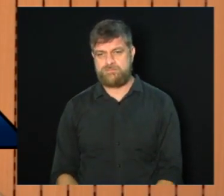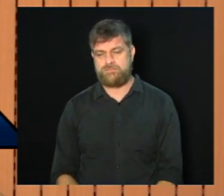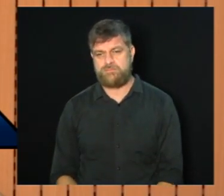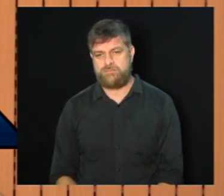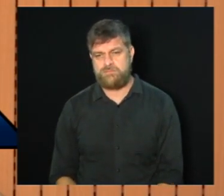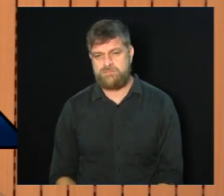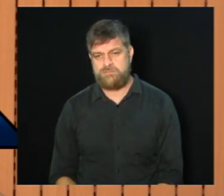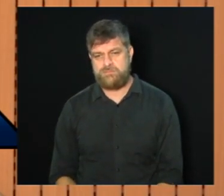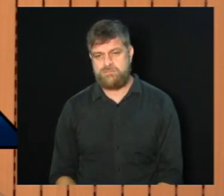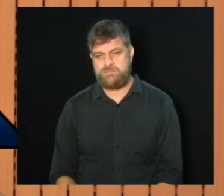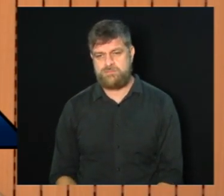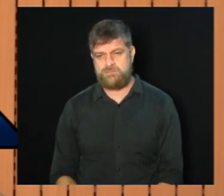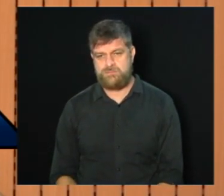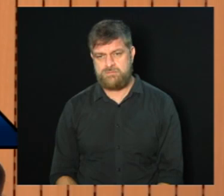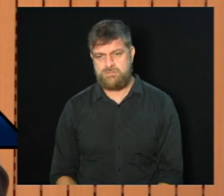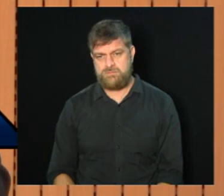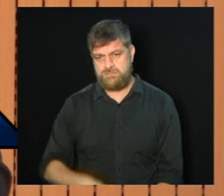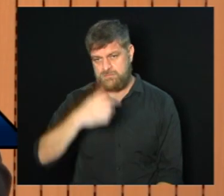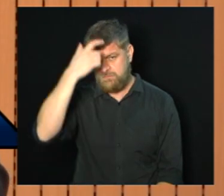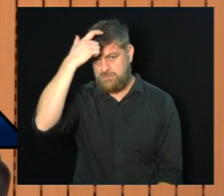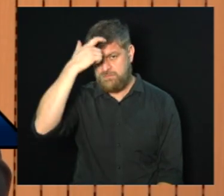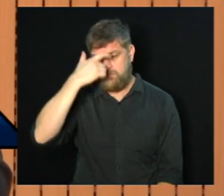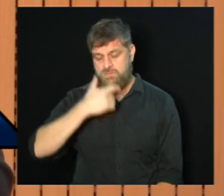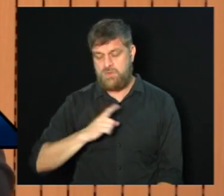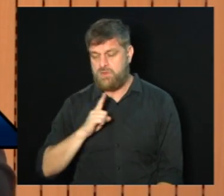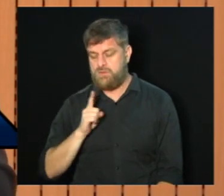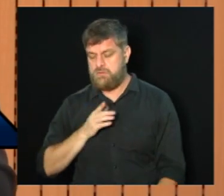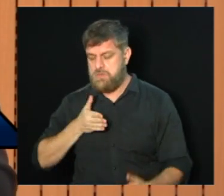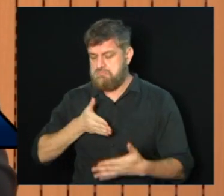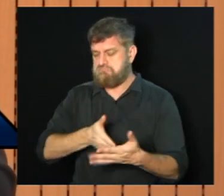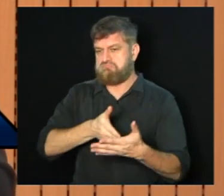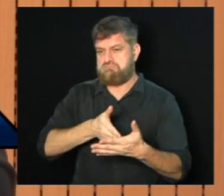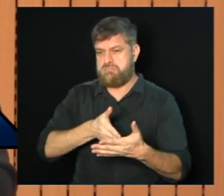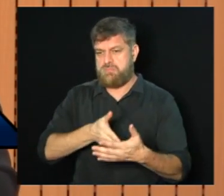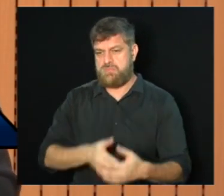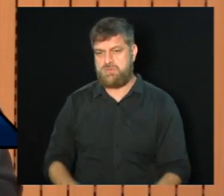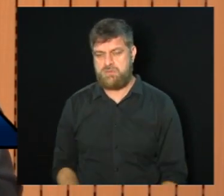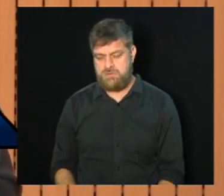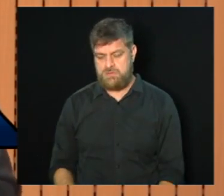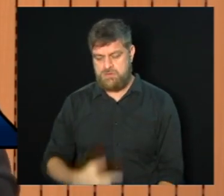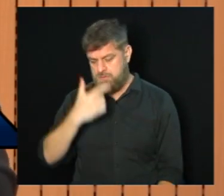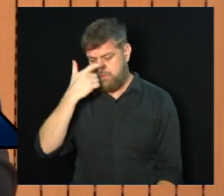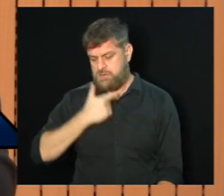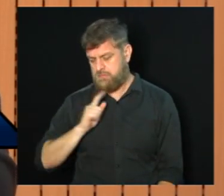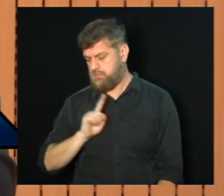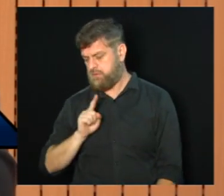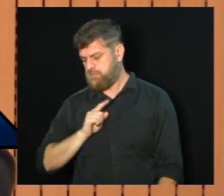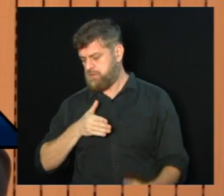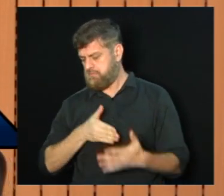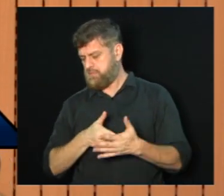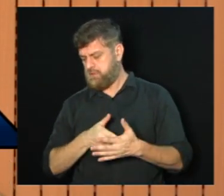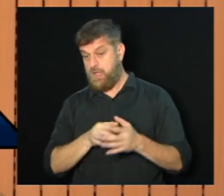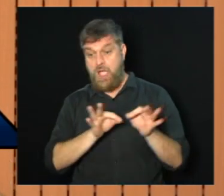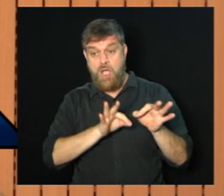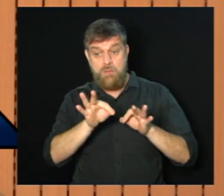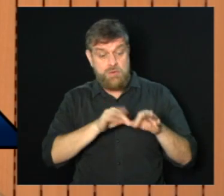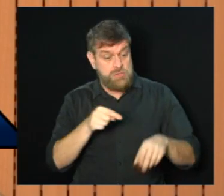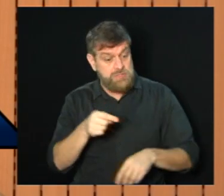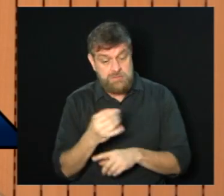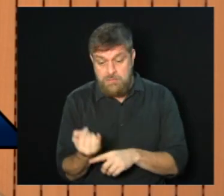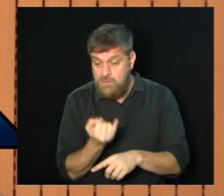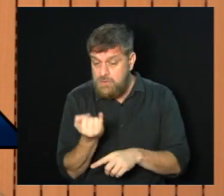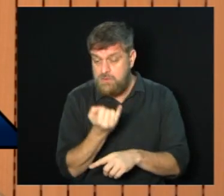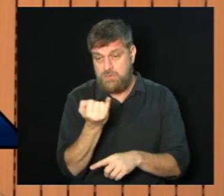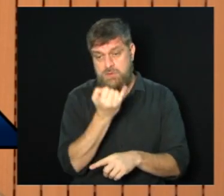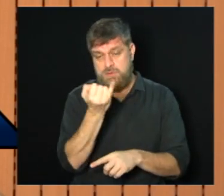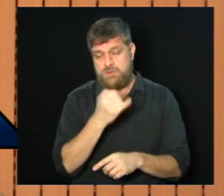E, obviamente, eu não obstaria, não travaria um projeto de tamanha importância para a cidade de